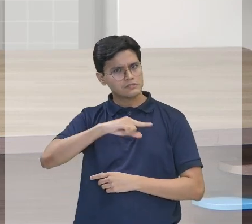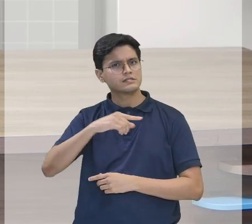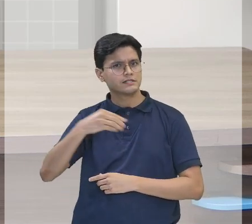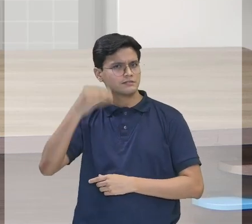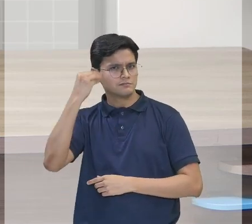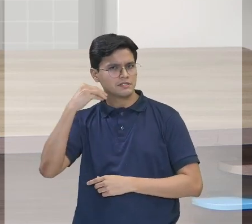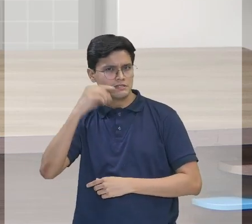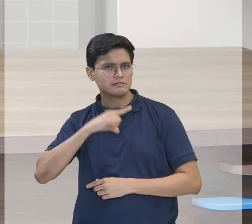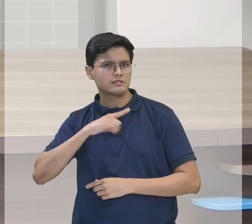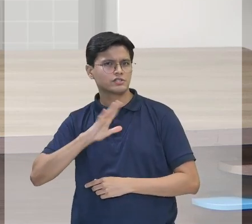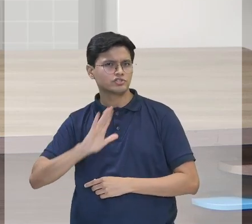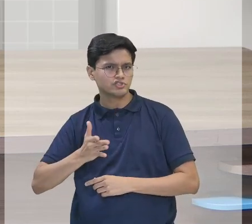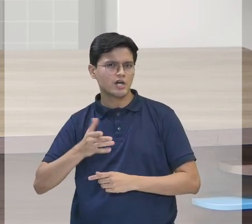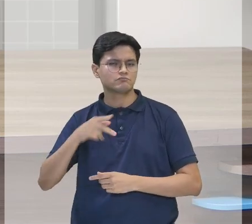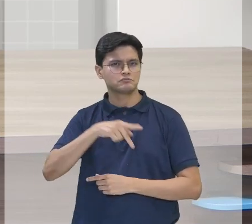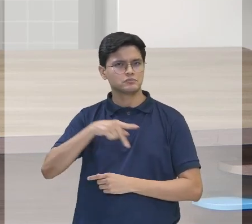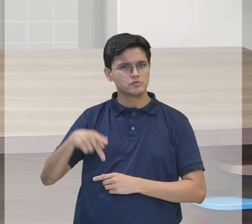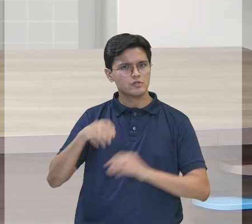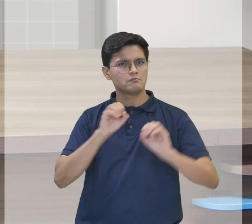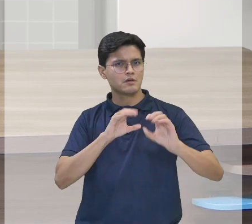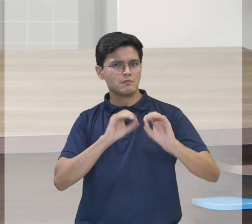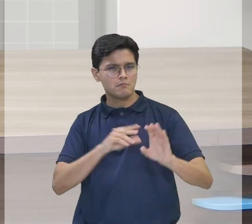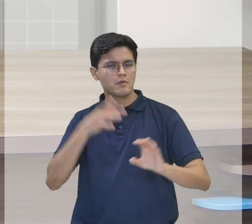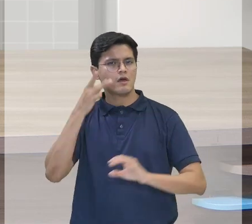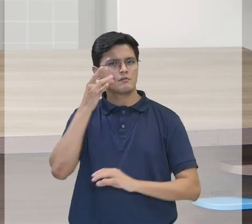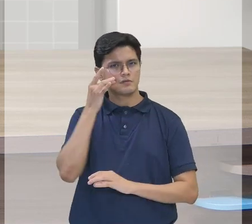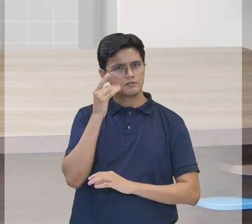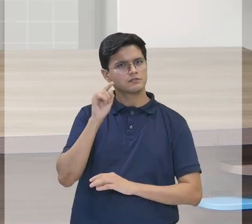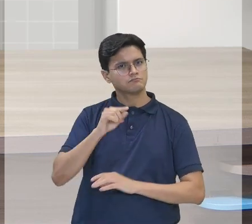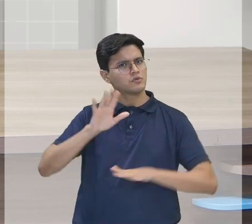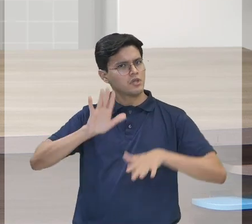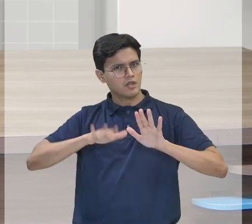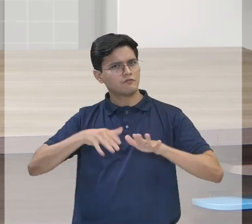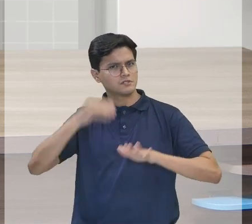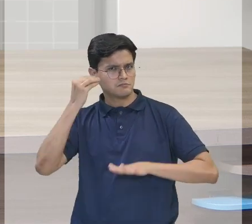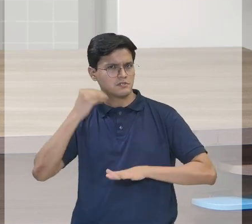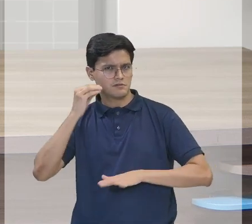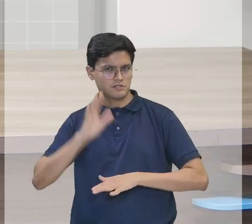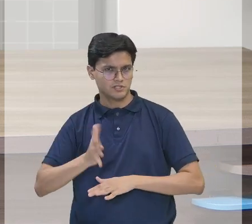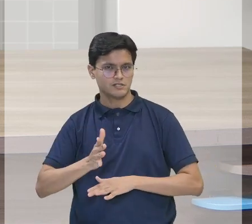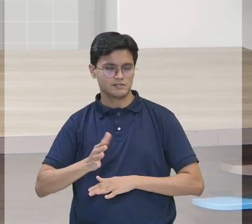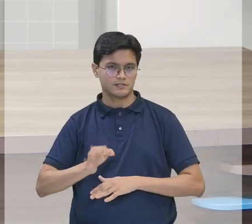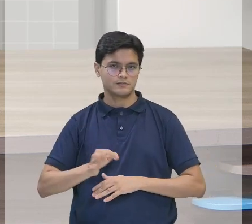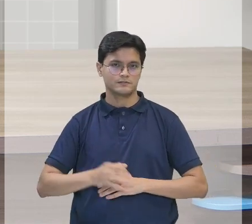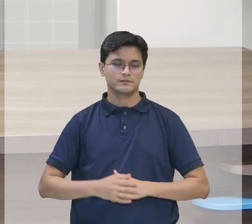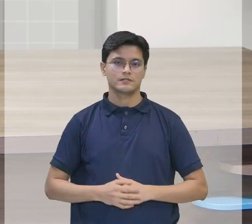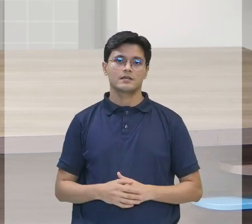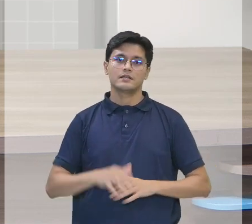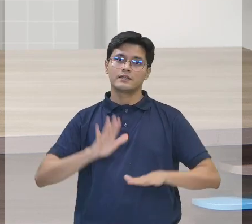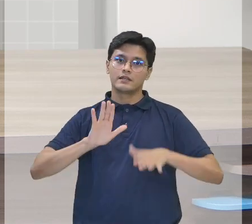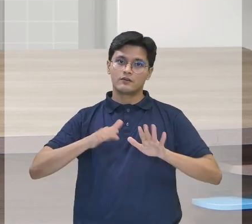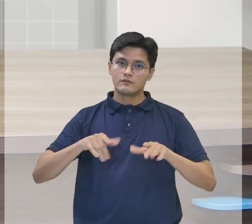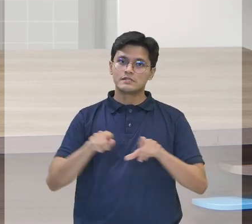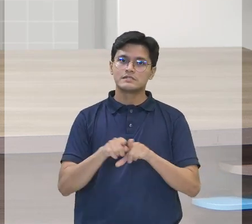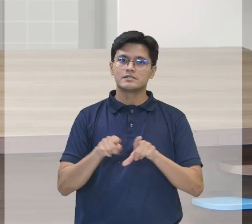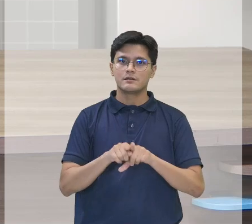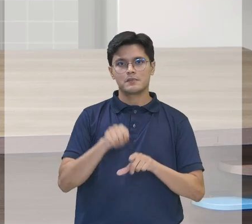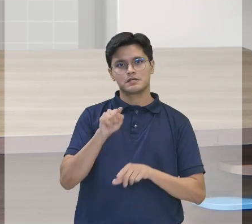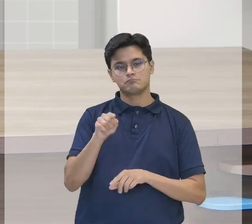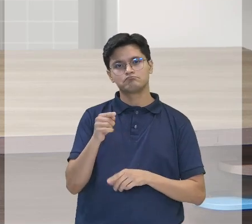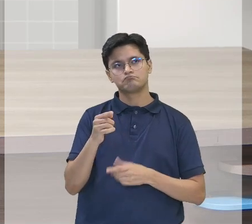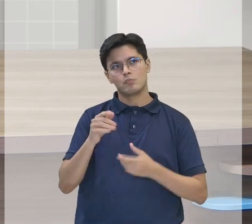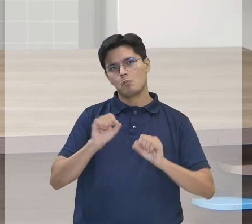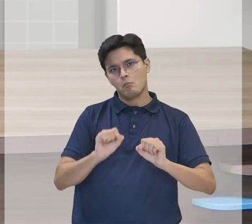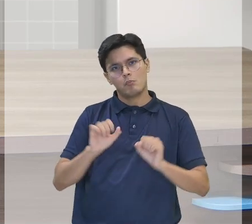aula, os nossos professores presenciais, podem ter vivido. E aí, vocês também podem ter vivido isso nos seus momentos